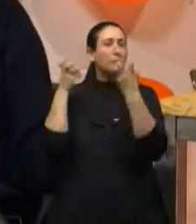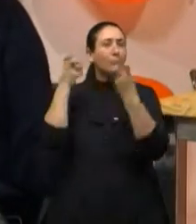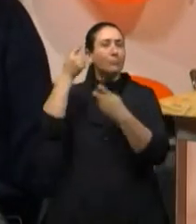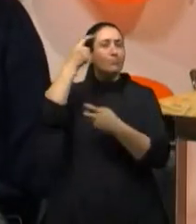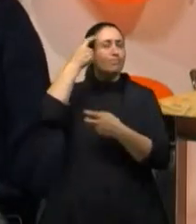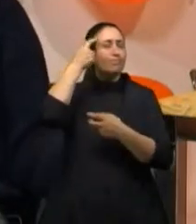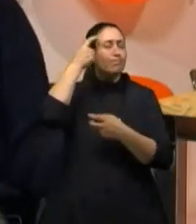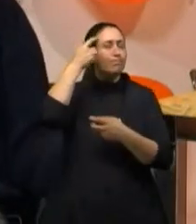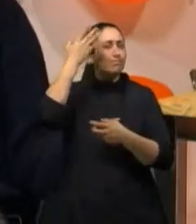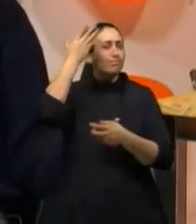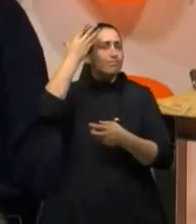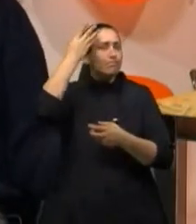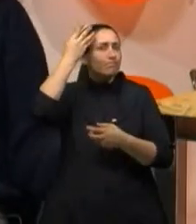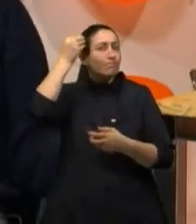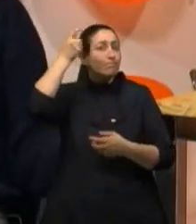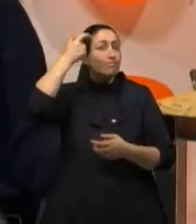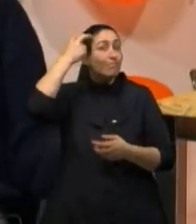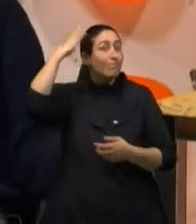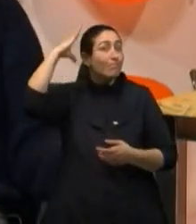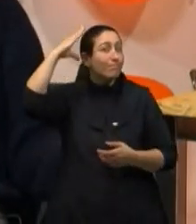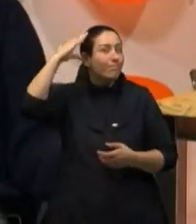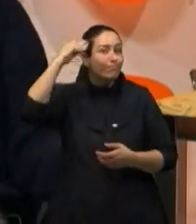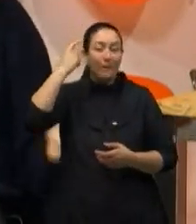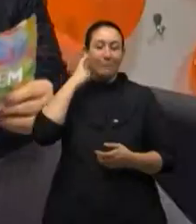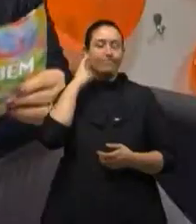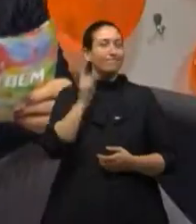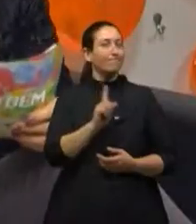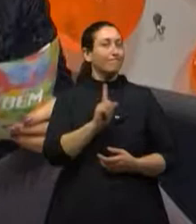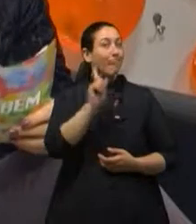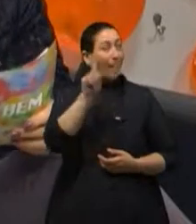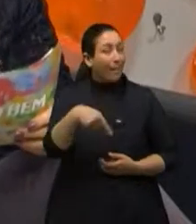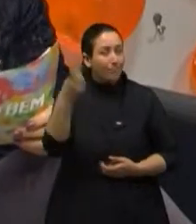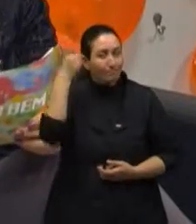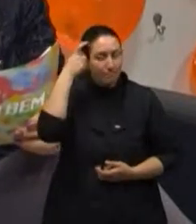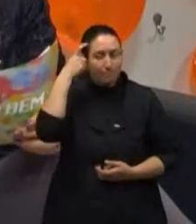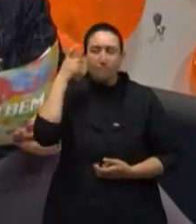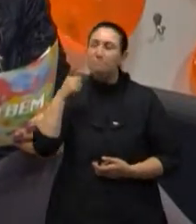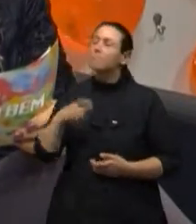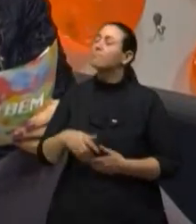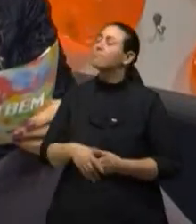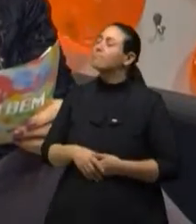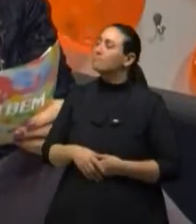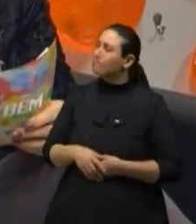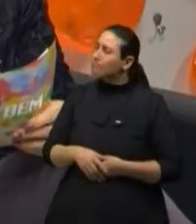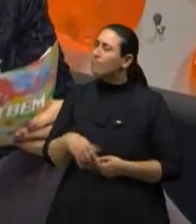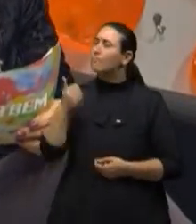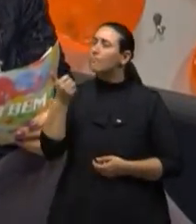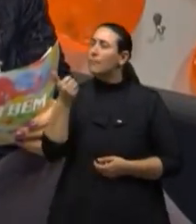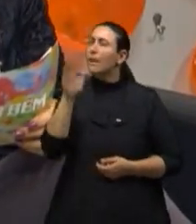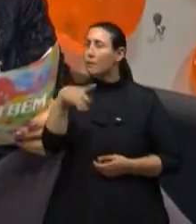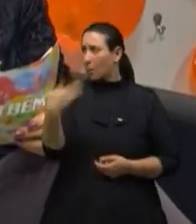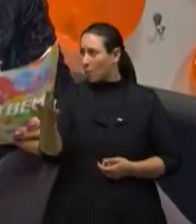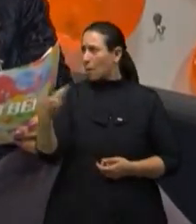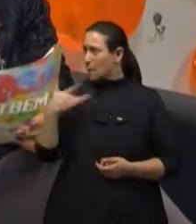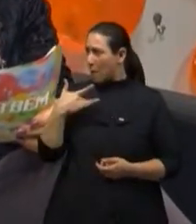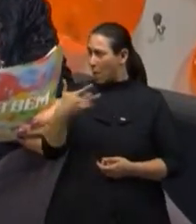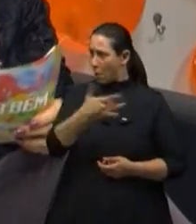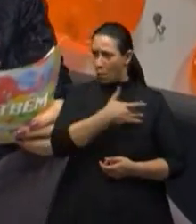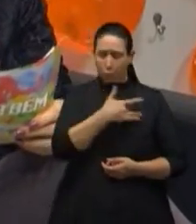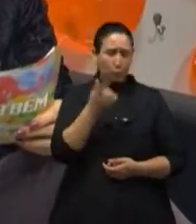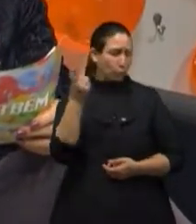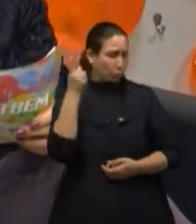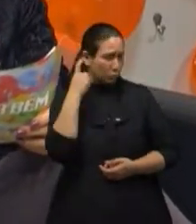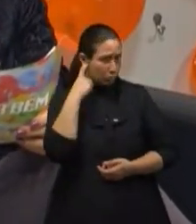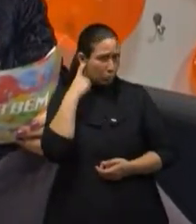de demência mais ali na frente tá ligado tá ligado tá E agora eu quero fazer uma outra ligação a saúde auditiva paraa saúde